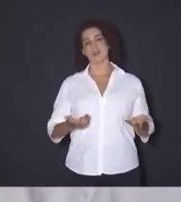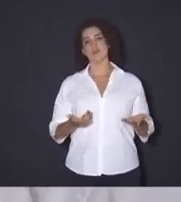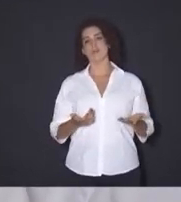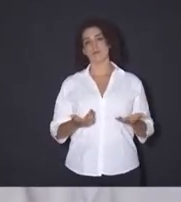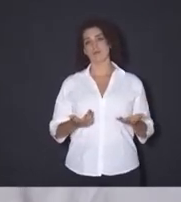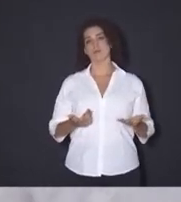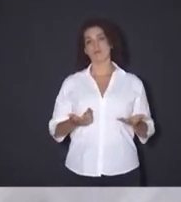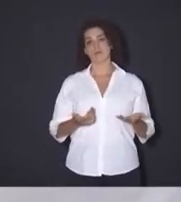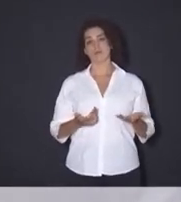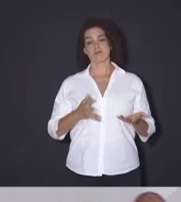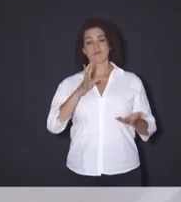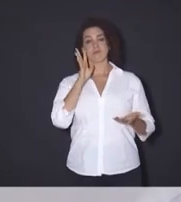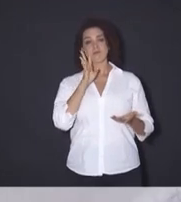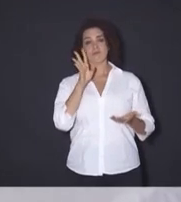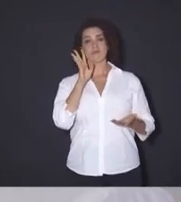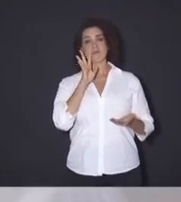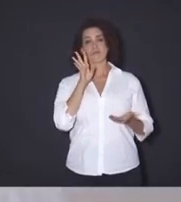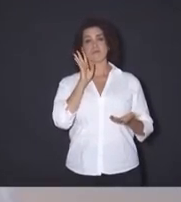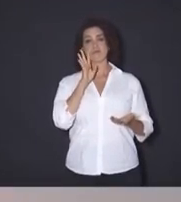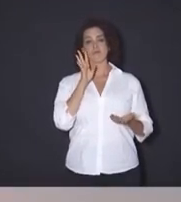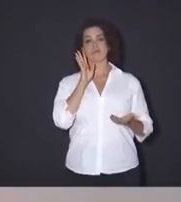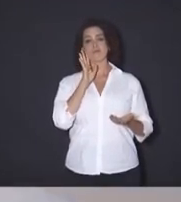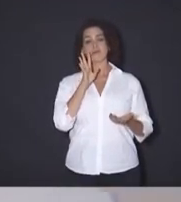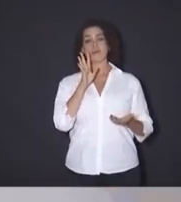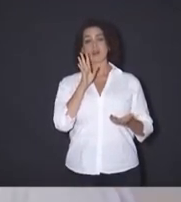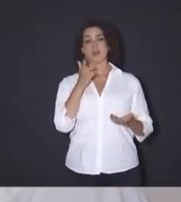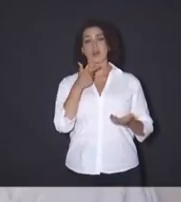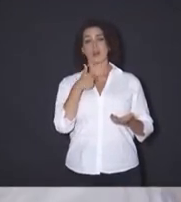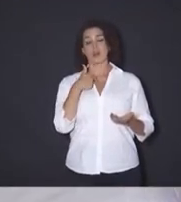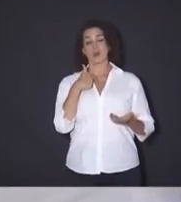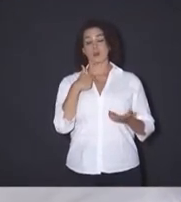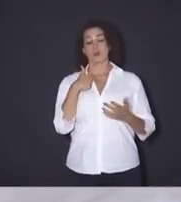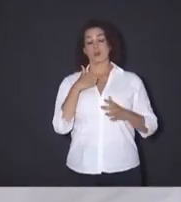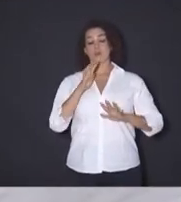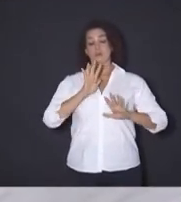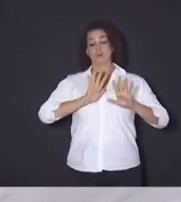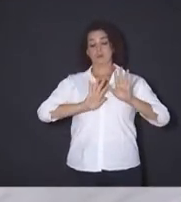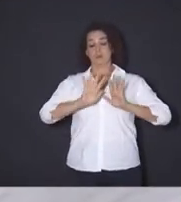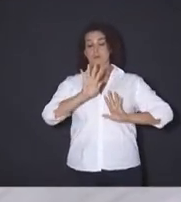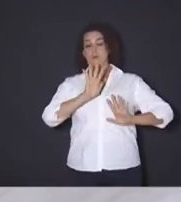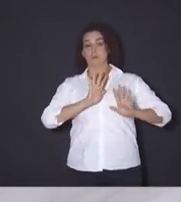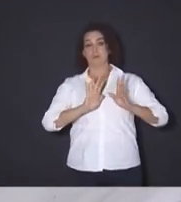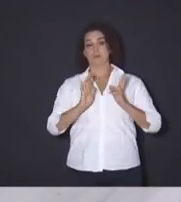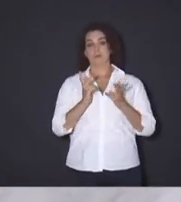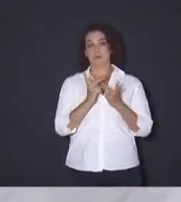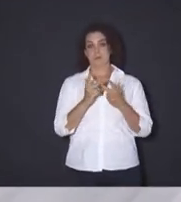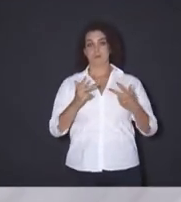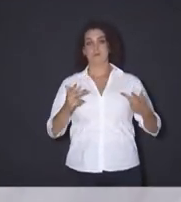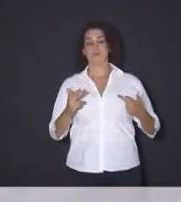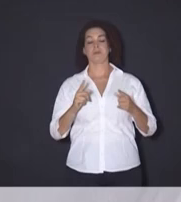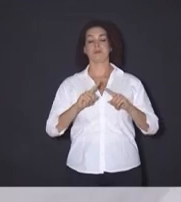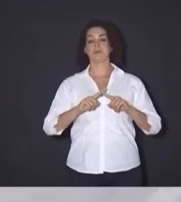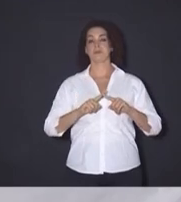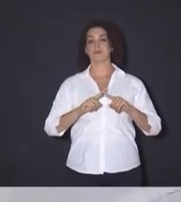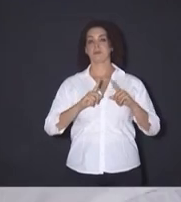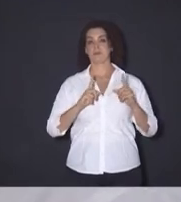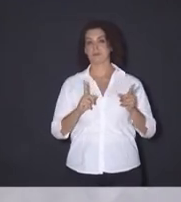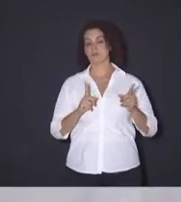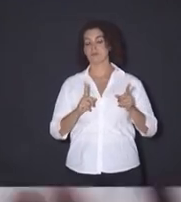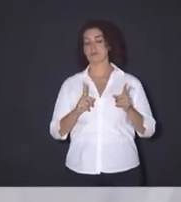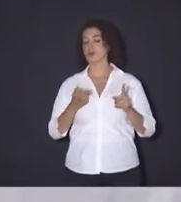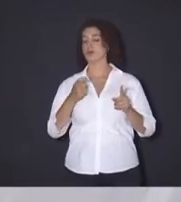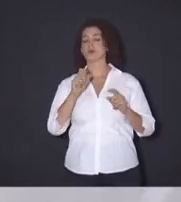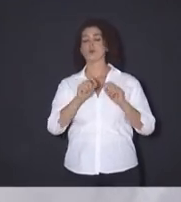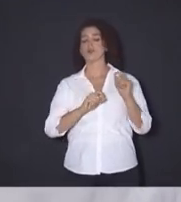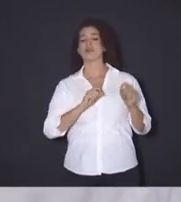claro que tem 11 ficou com um pé atrás com relação a essas questões mas o que eu posso fazer